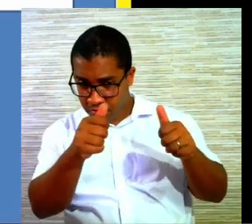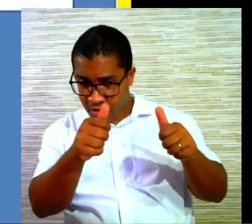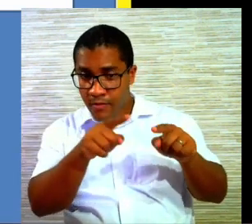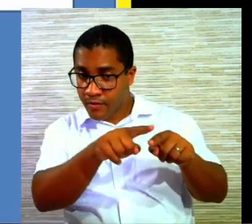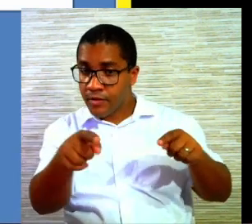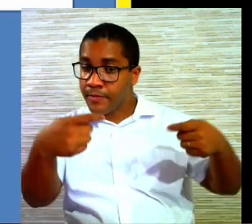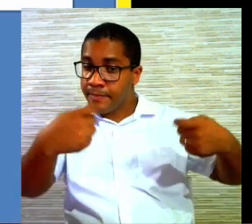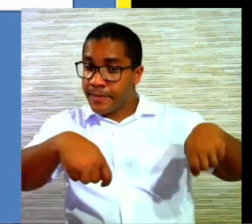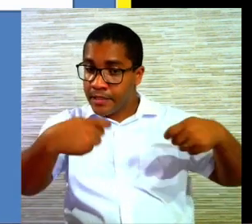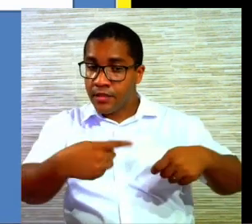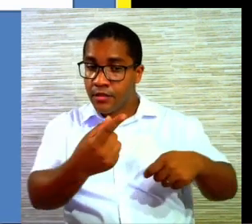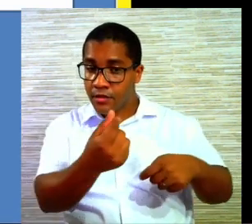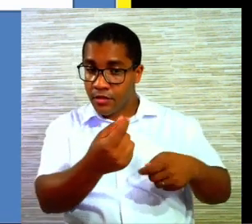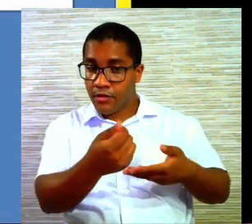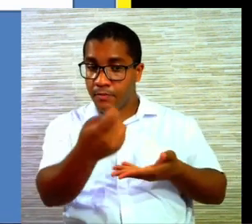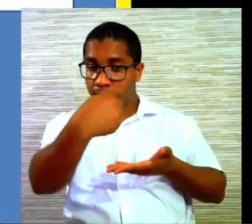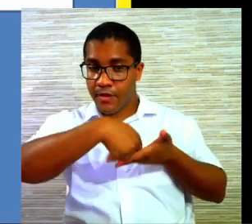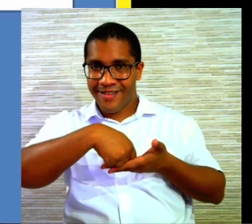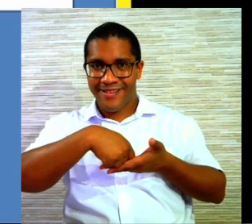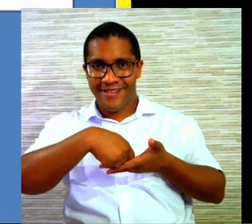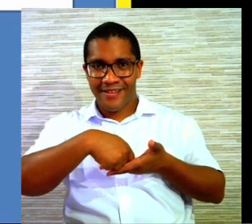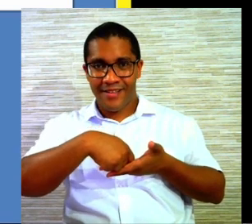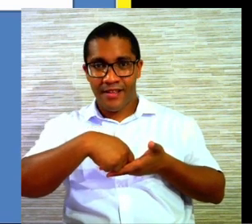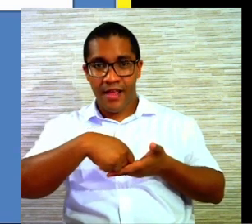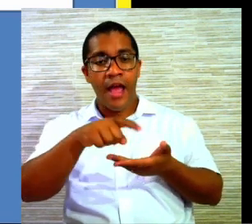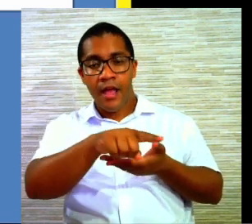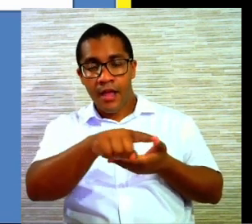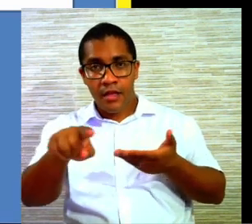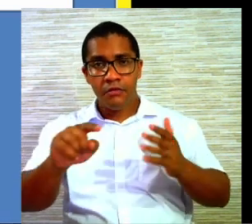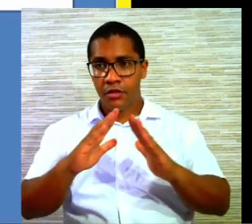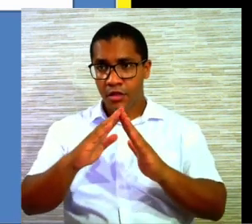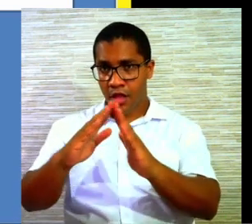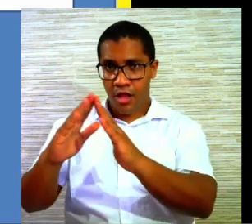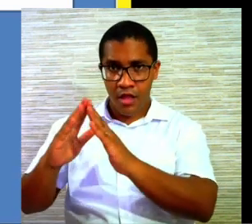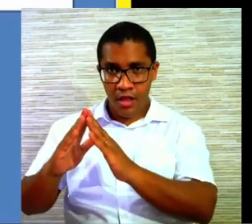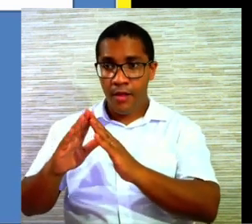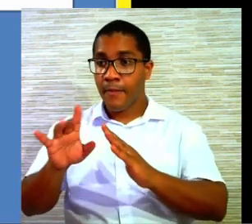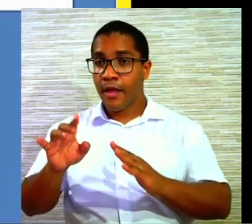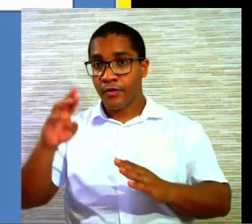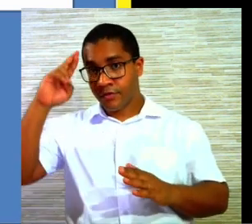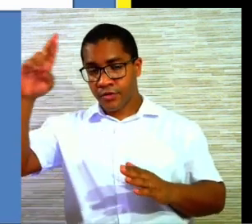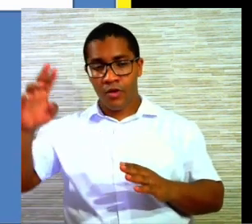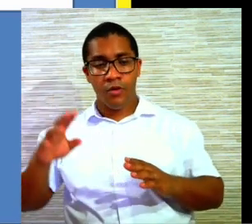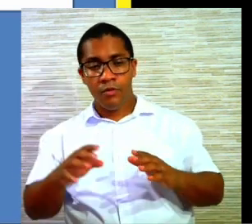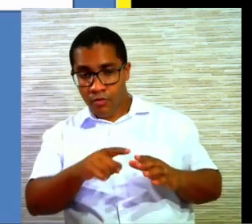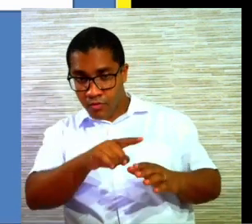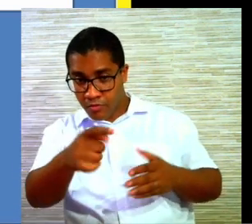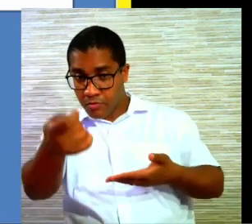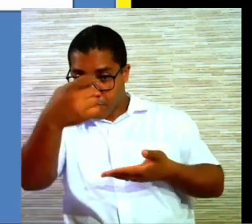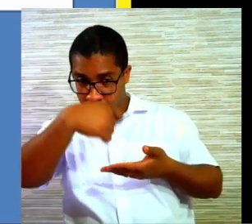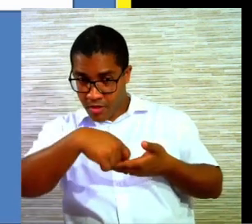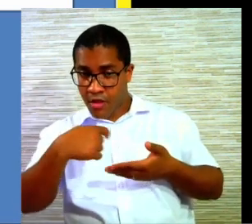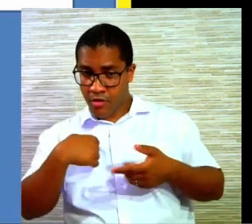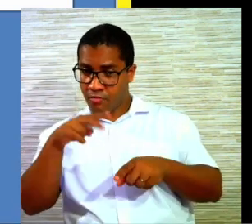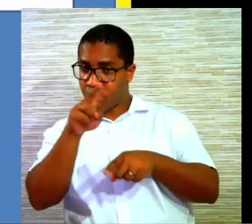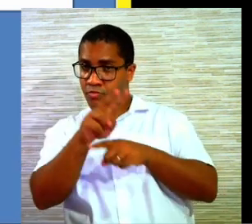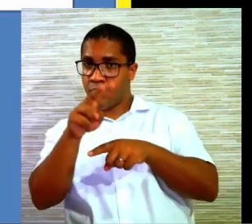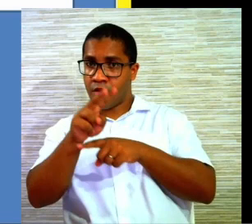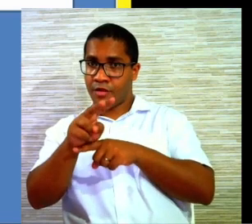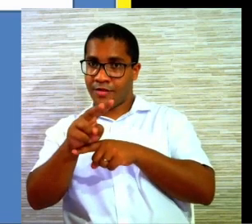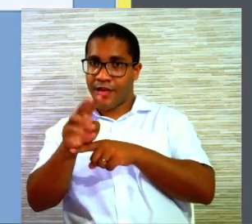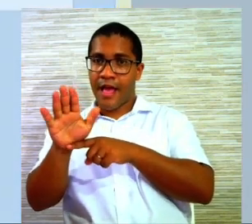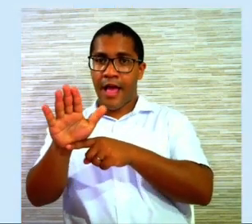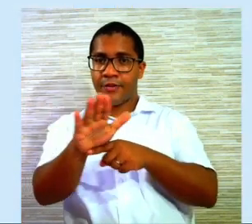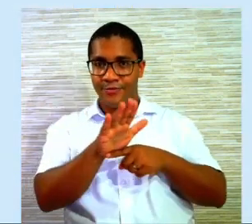dos que trabalhavam e habitavam os seus feudos em troca de proteção. É isso? Então